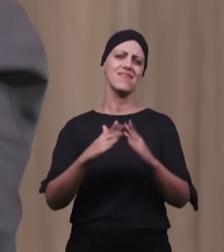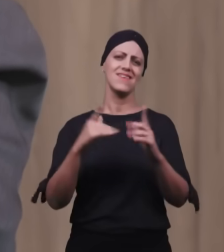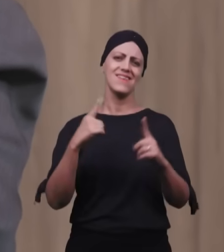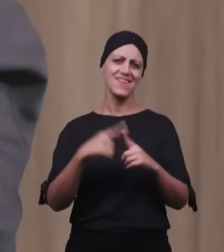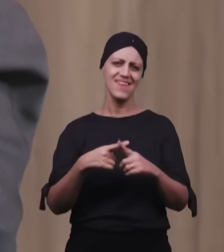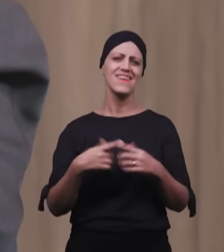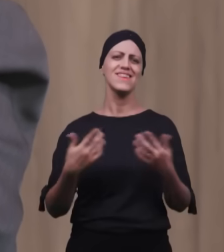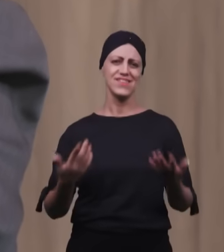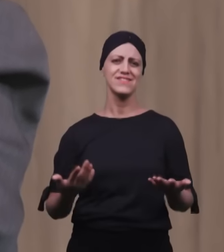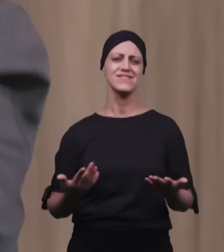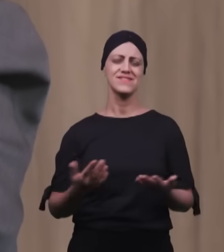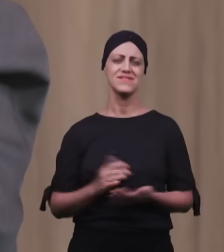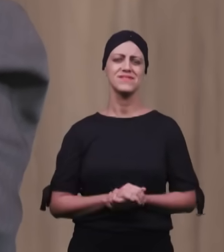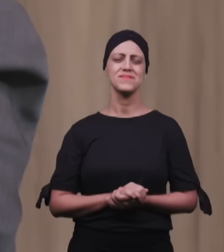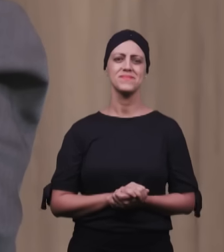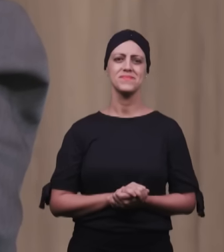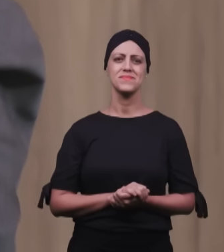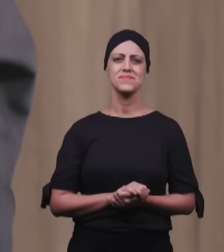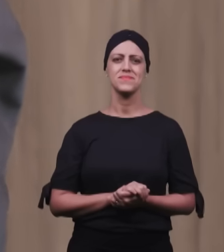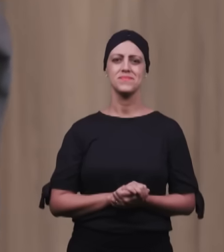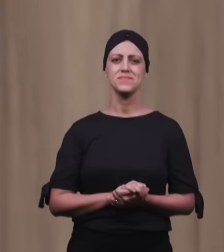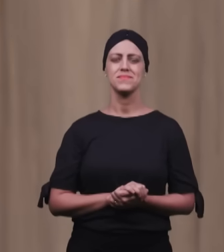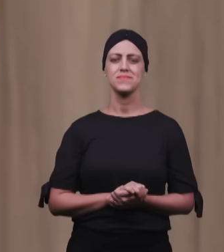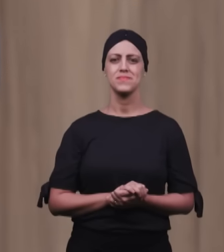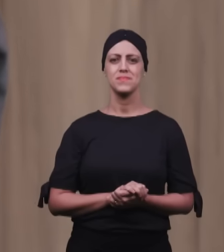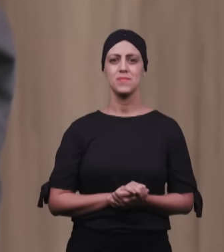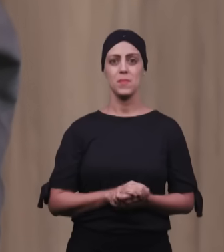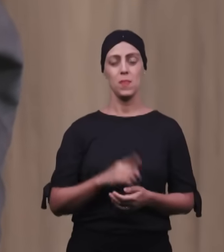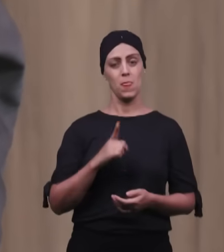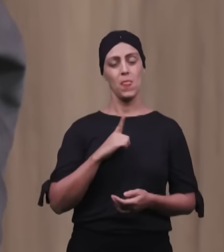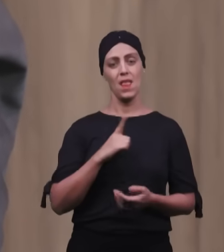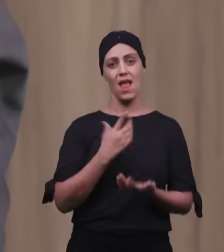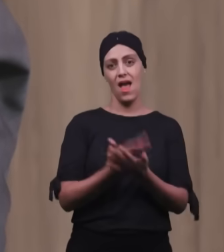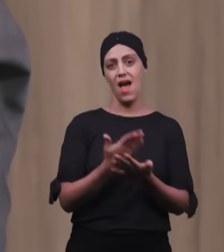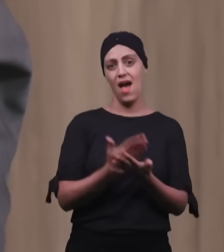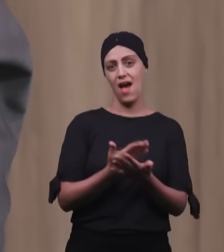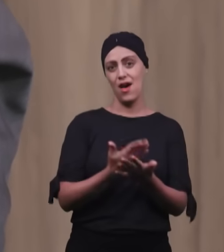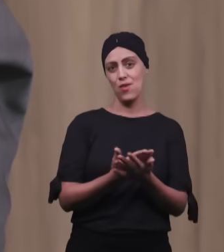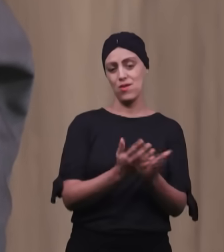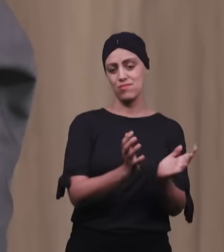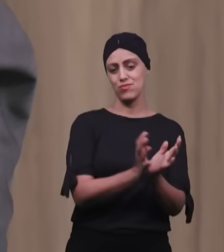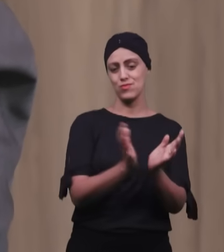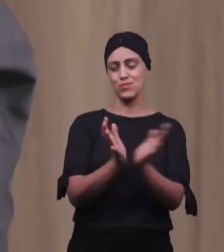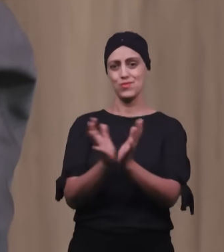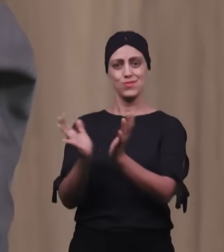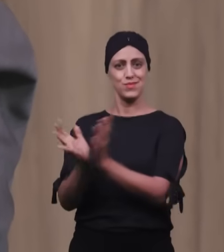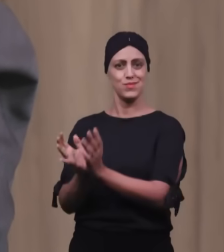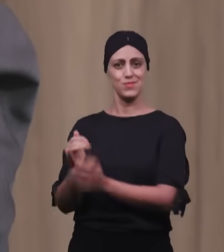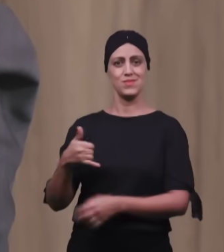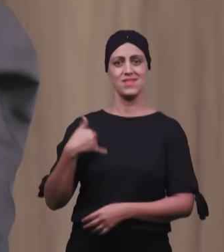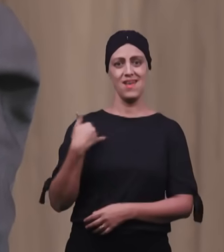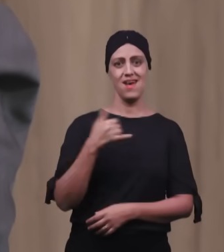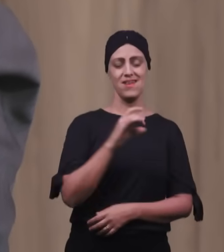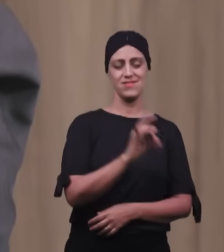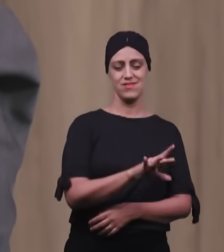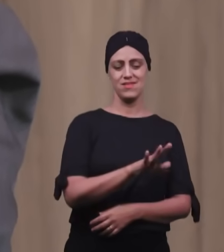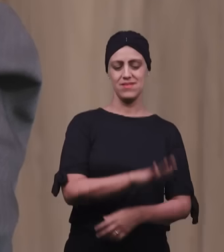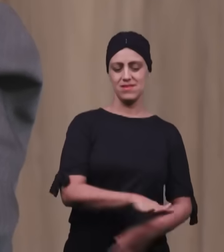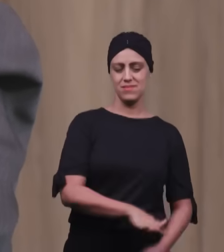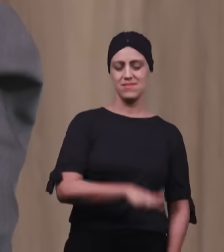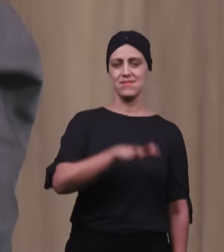Cada uma de acordo com a classe A igreja tem as aulas né segundo as classes de acordo com a idade